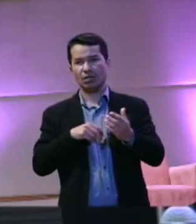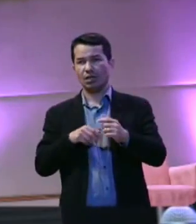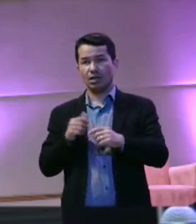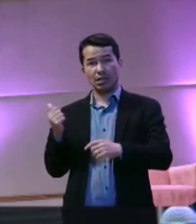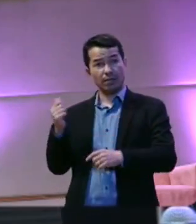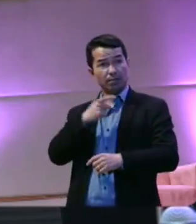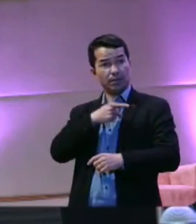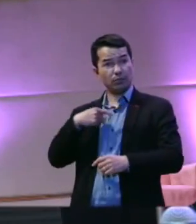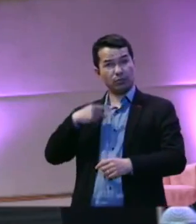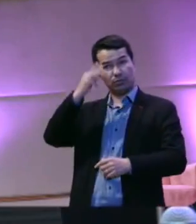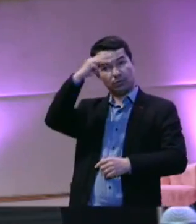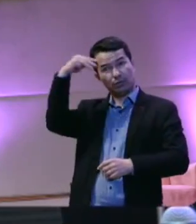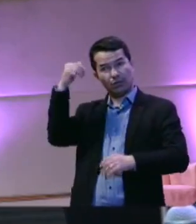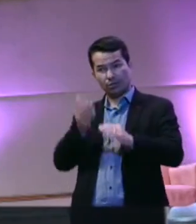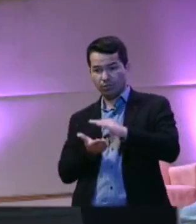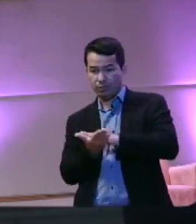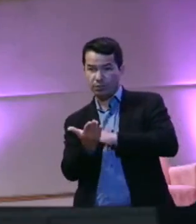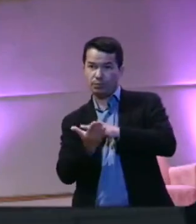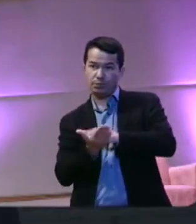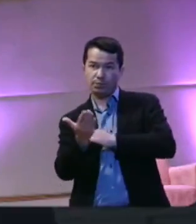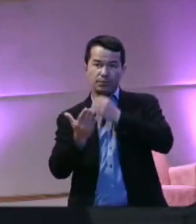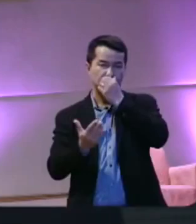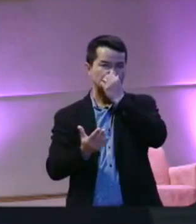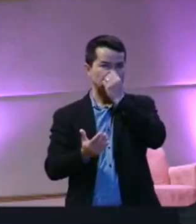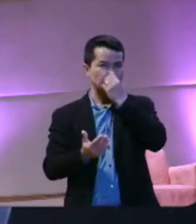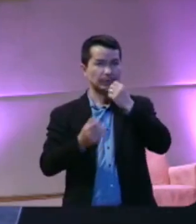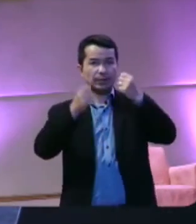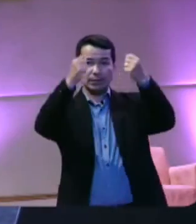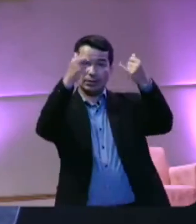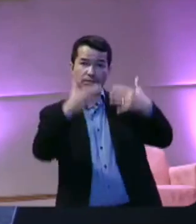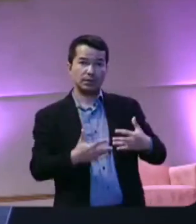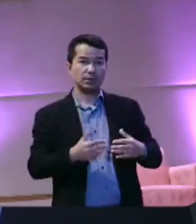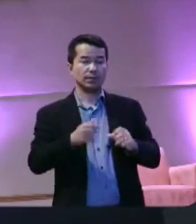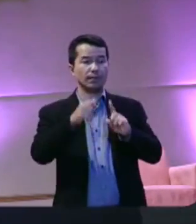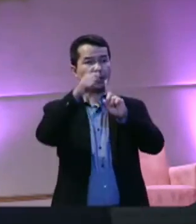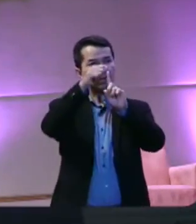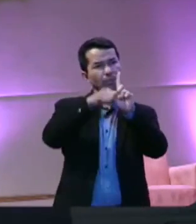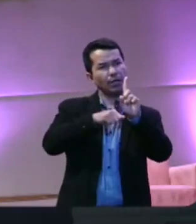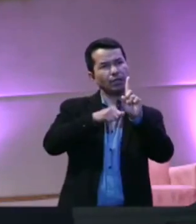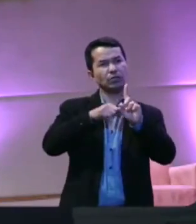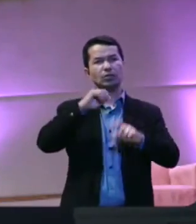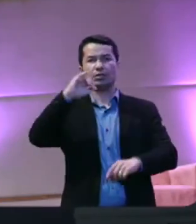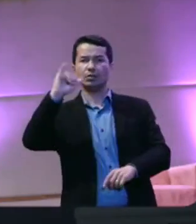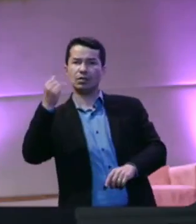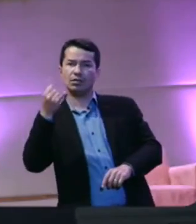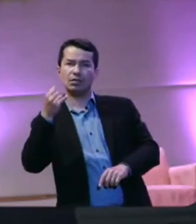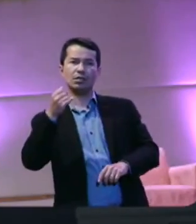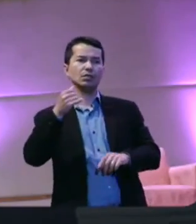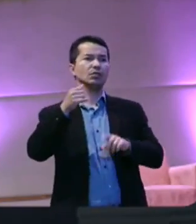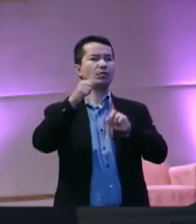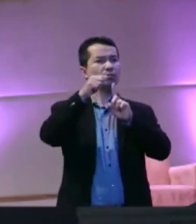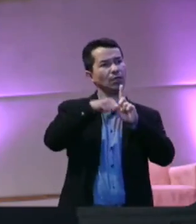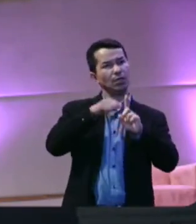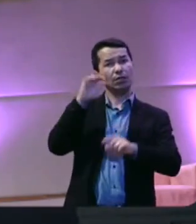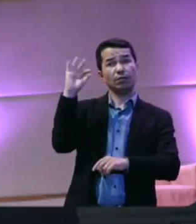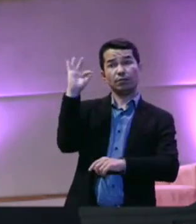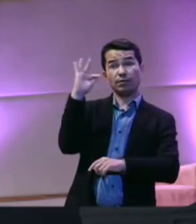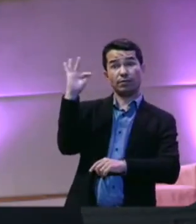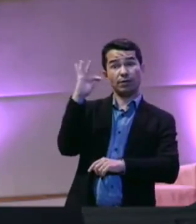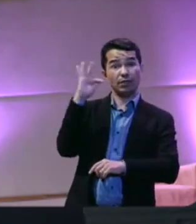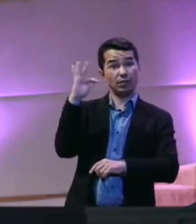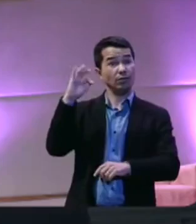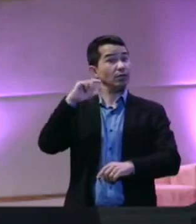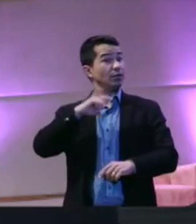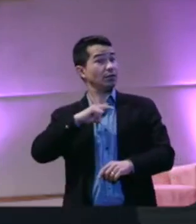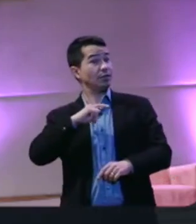Ele estava contando que o mês de janeiro e fevereiro foi um mês que terminou totalmente no azul. E ele estava muito